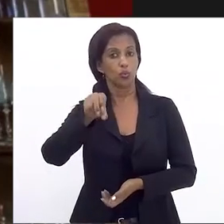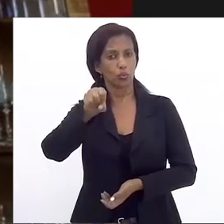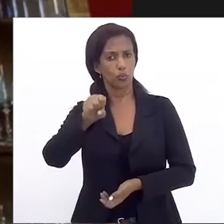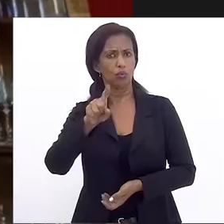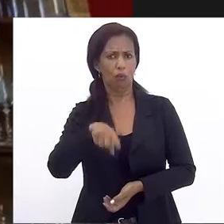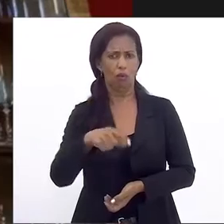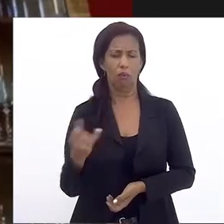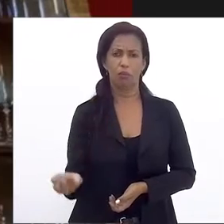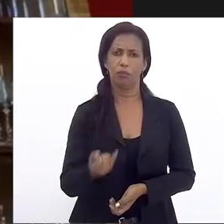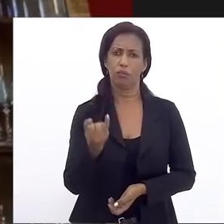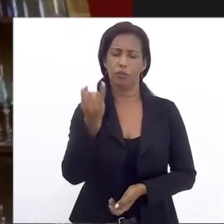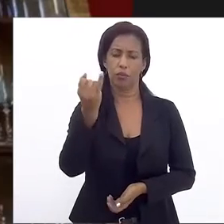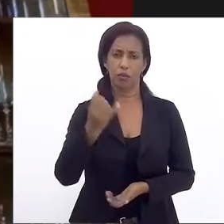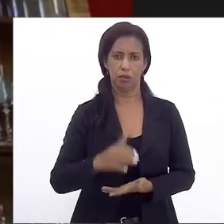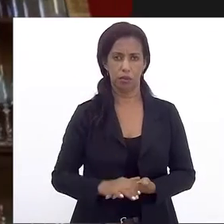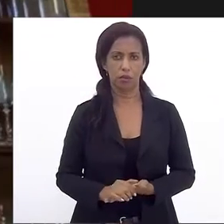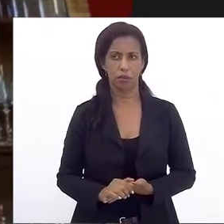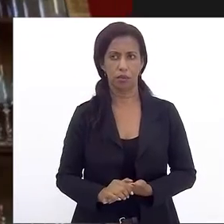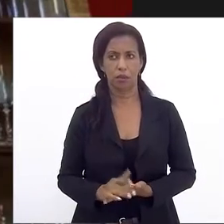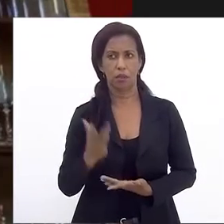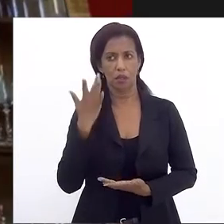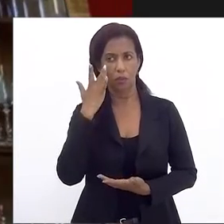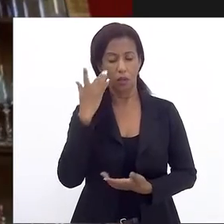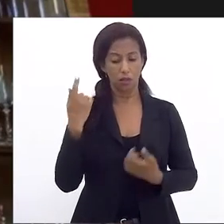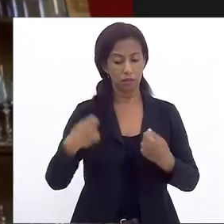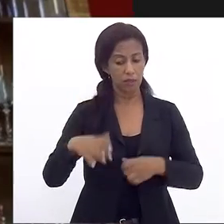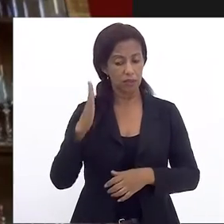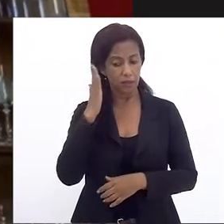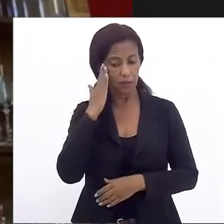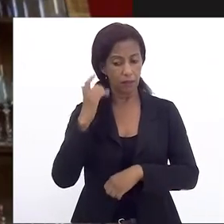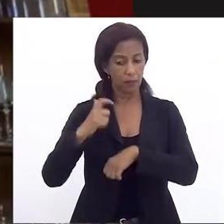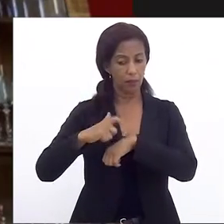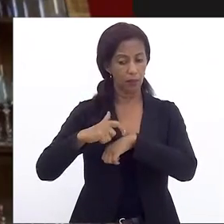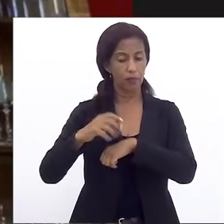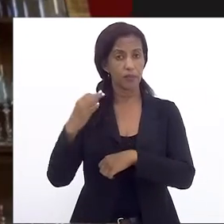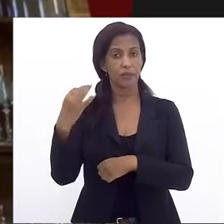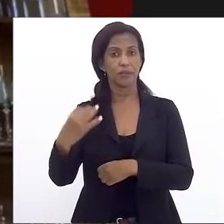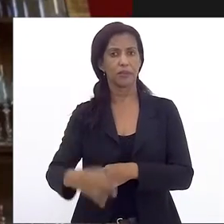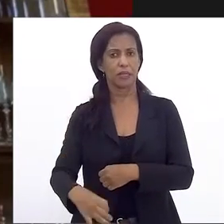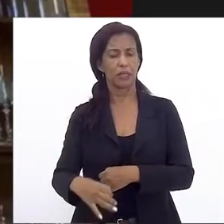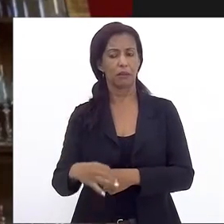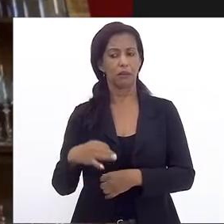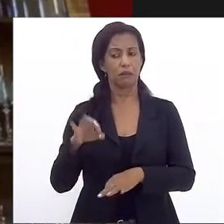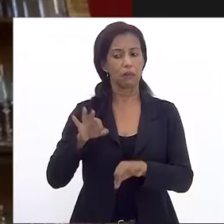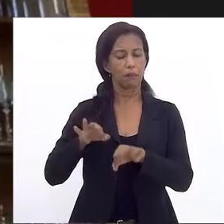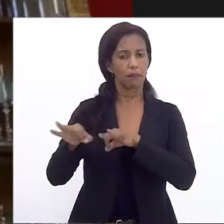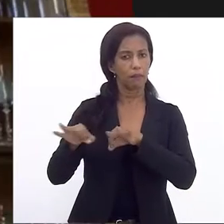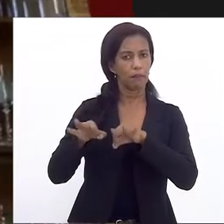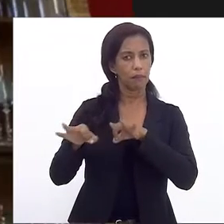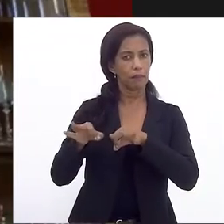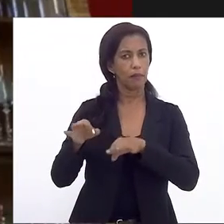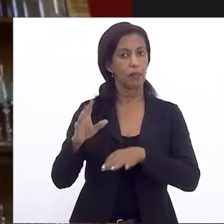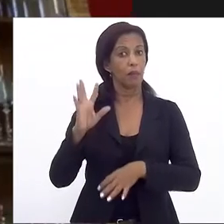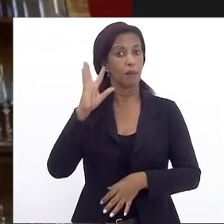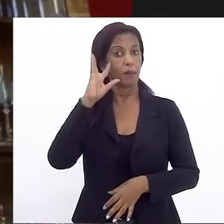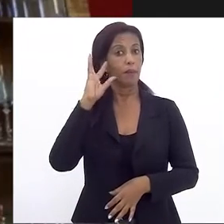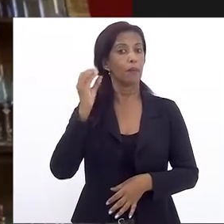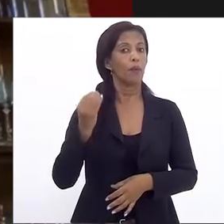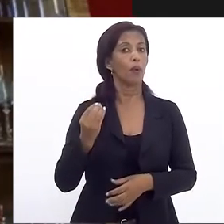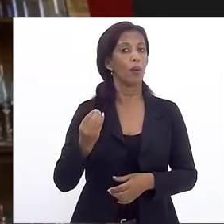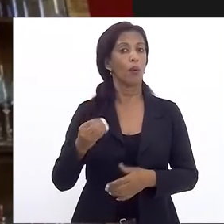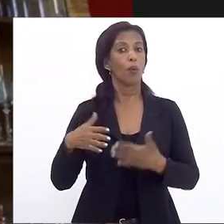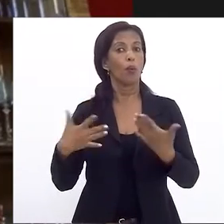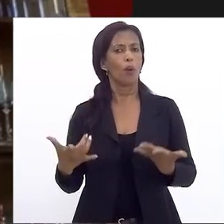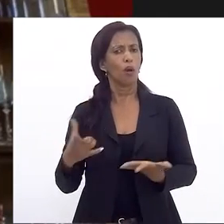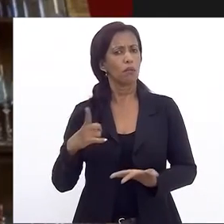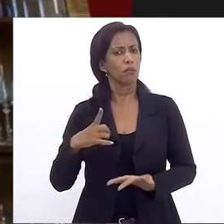via serviço público. É muito importante. Eu acho que a gente tem que saber o momento certo, a gente tem que